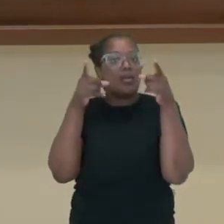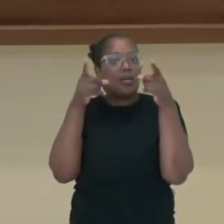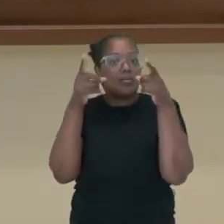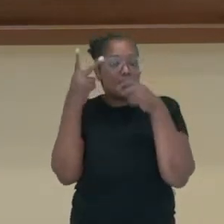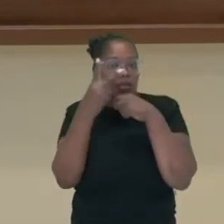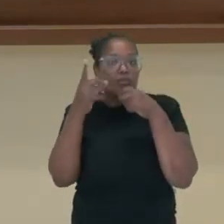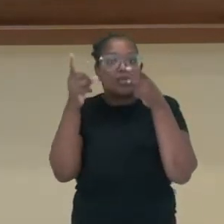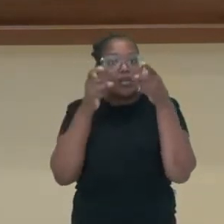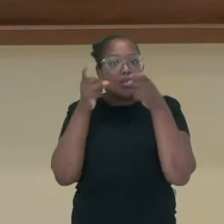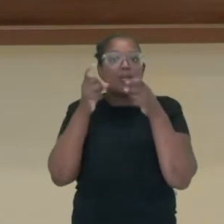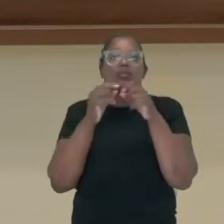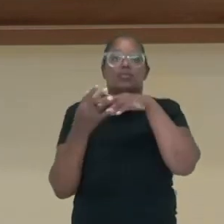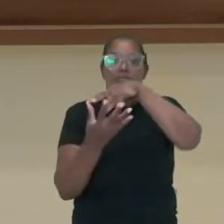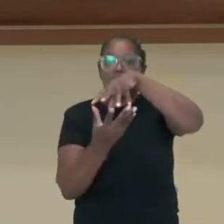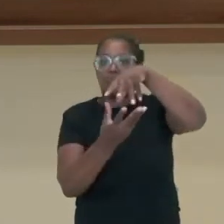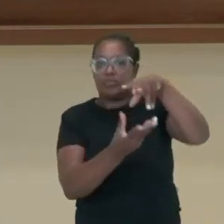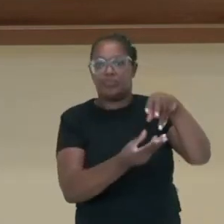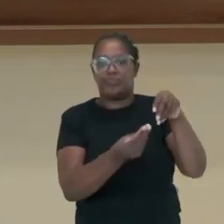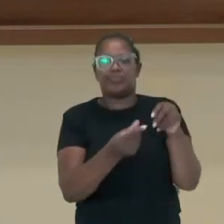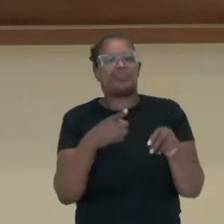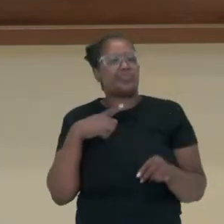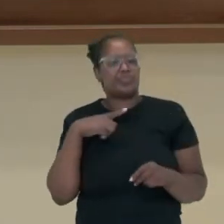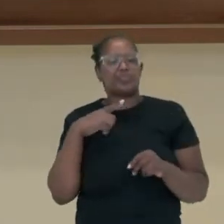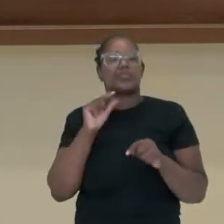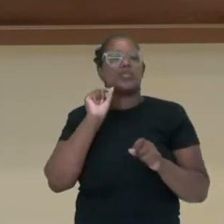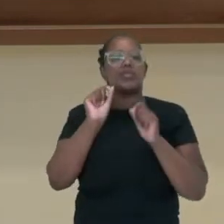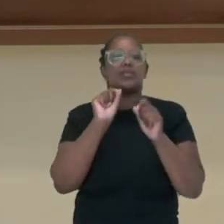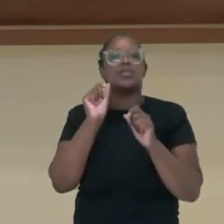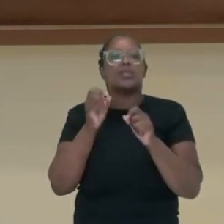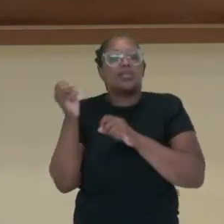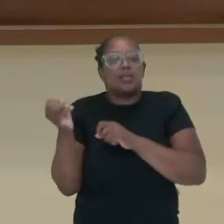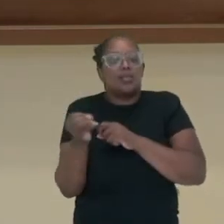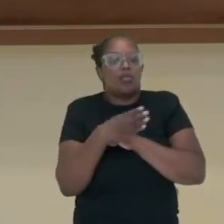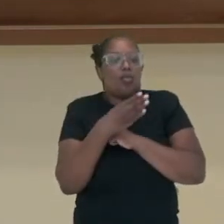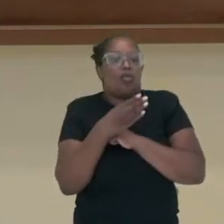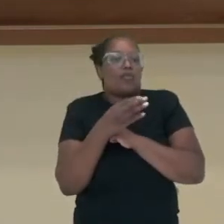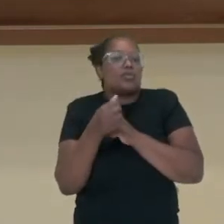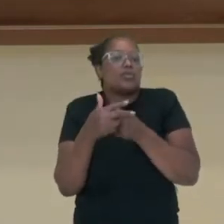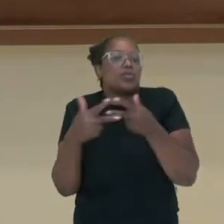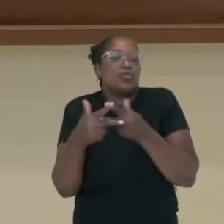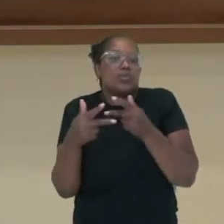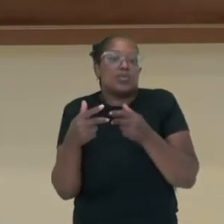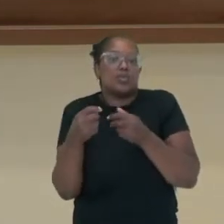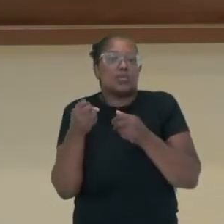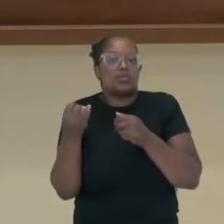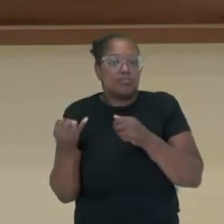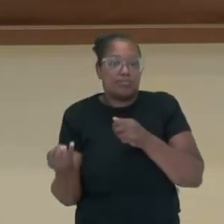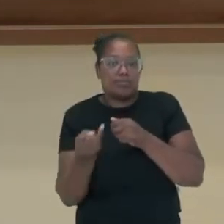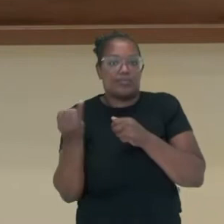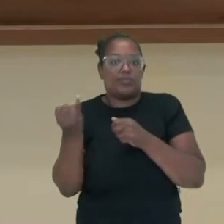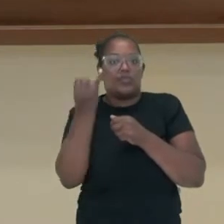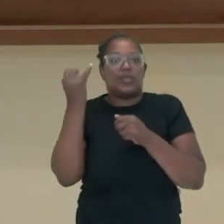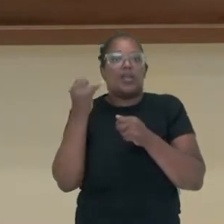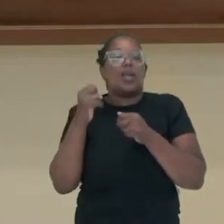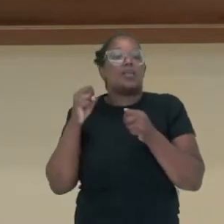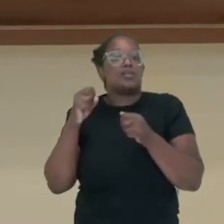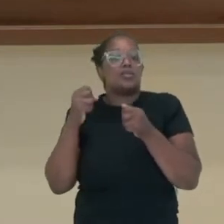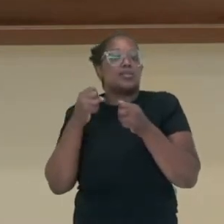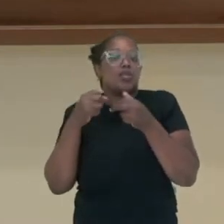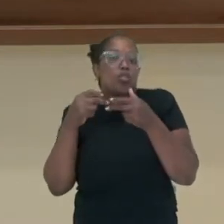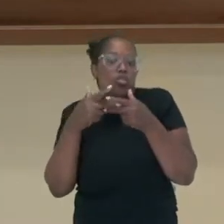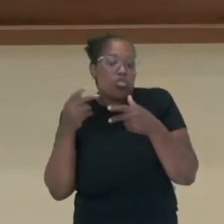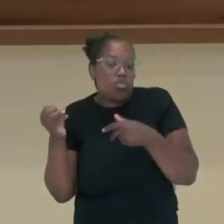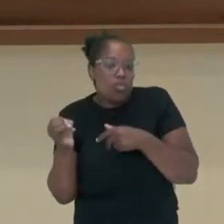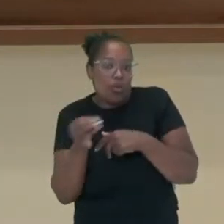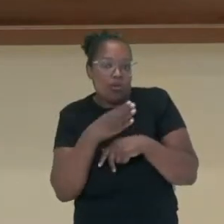Mundial, um levantamento de novas potências figurando no cenário mundial. Essas novas